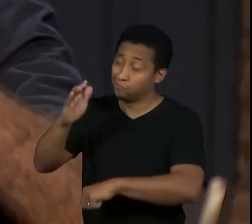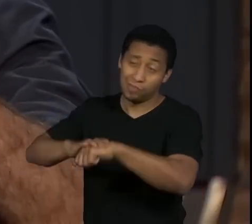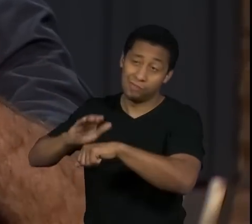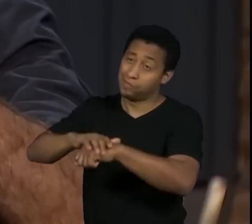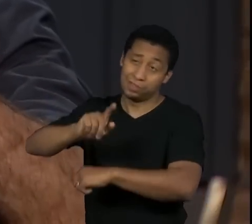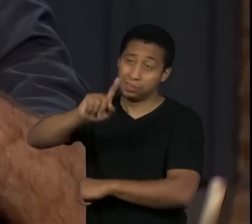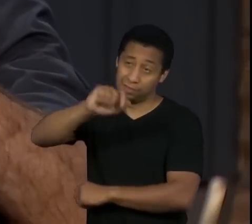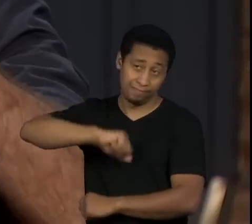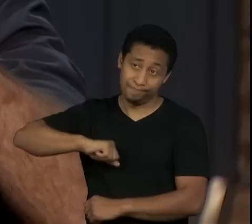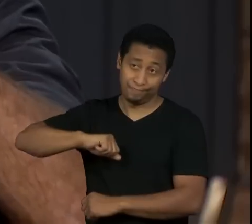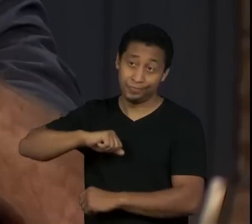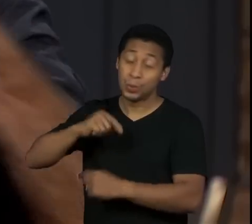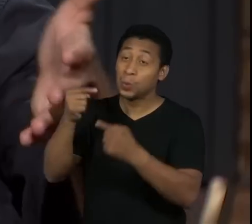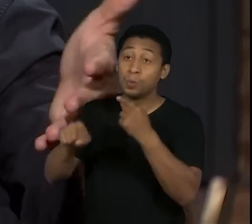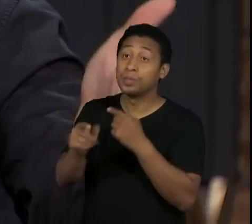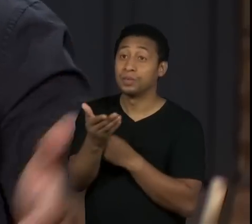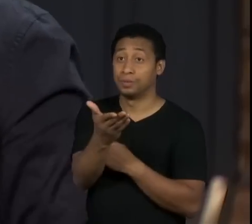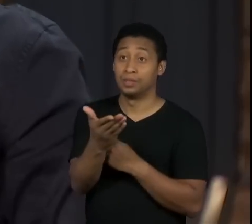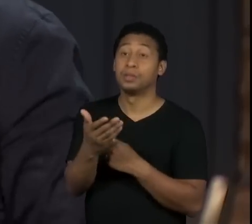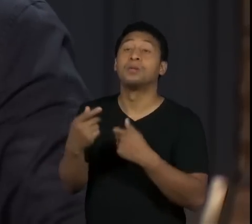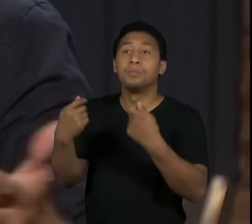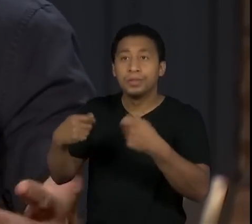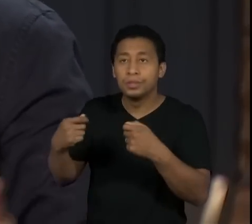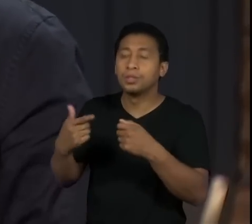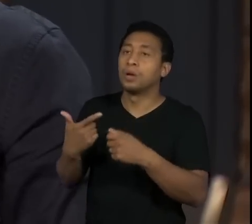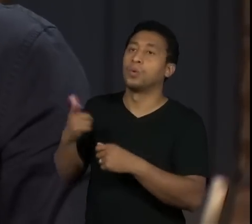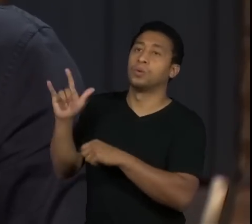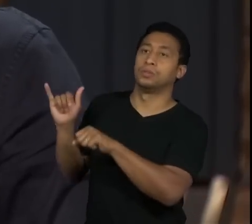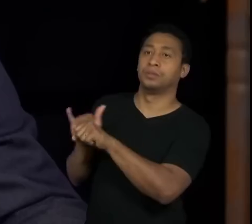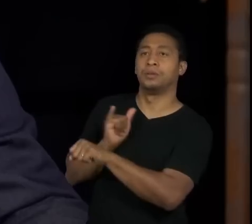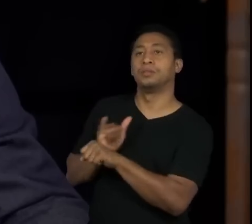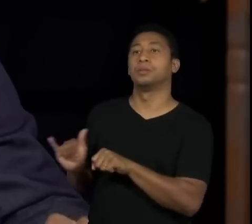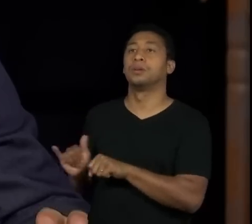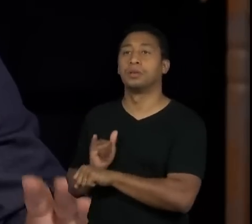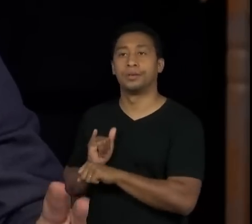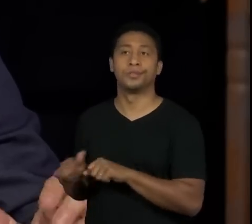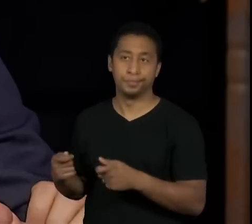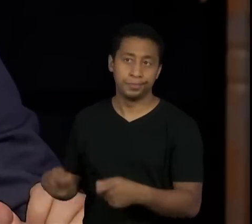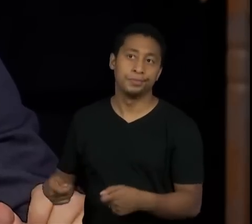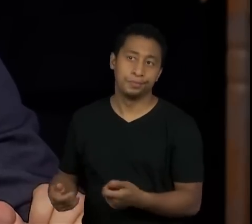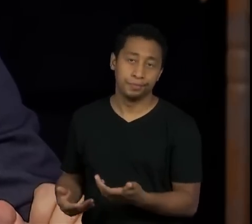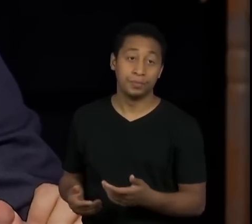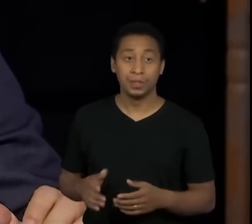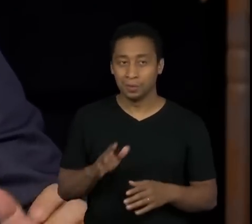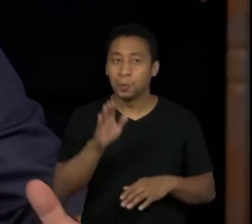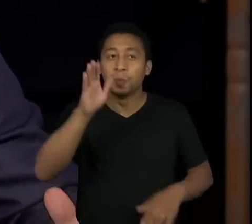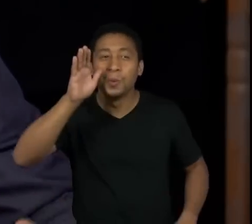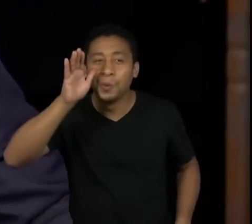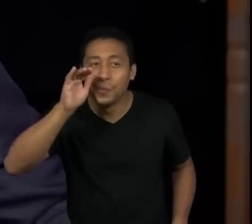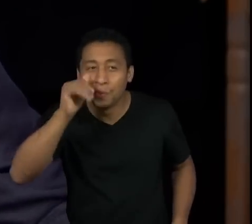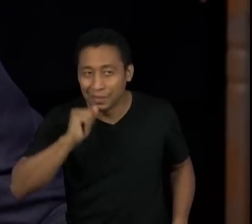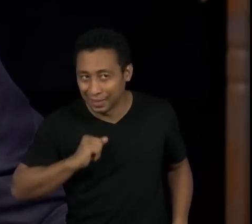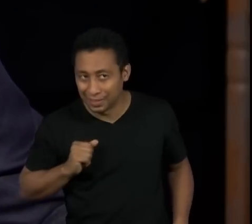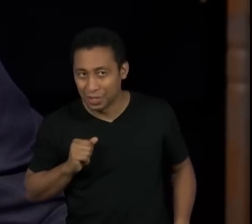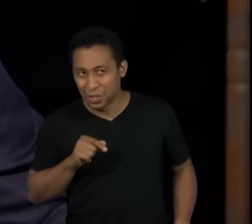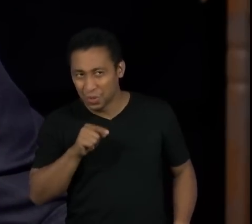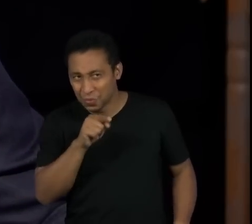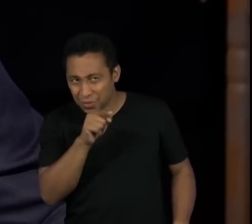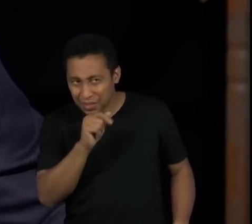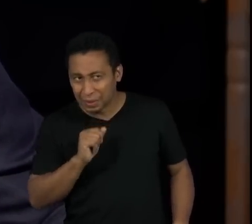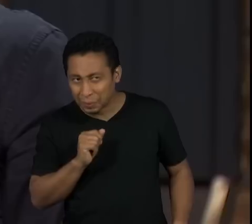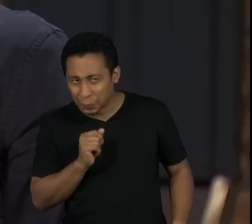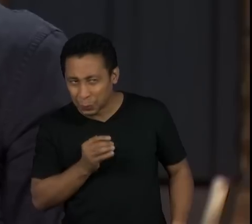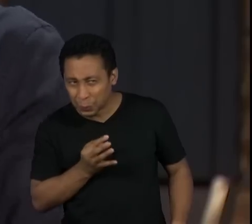encontrar uma saída usando o perfil dele. As pessoas são diferentes. Agora, uma curiosidade fofoqueiro. Você conhece o Paulo